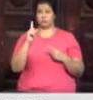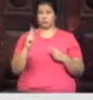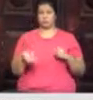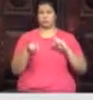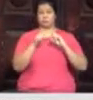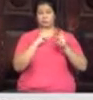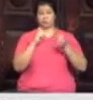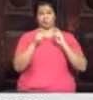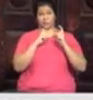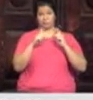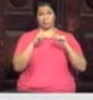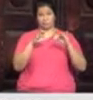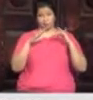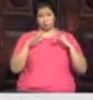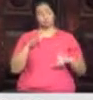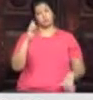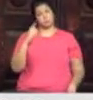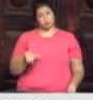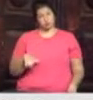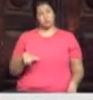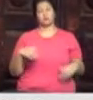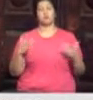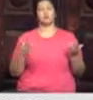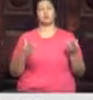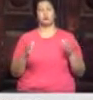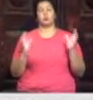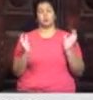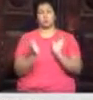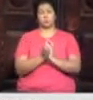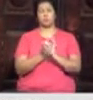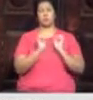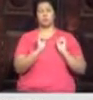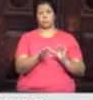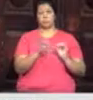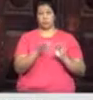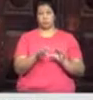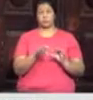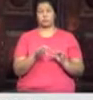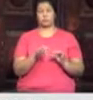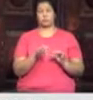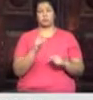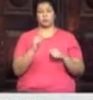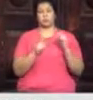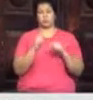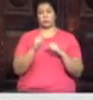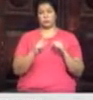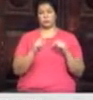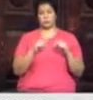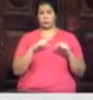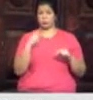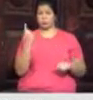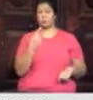audiência pública hoje na Comissão de Educação, em que discutimos